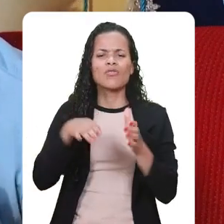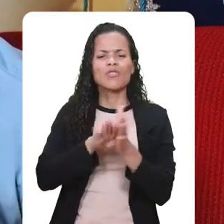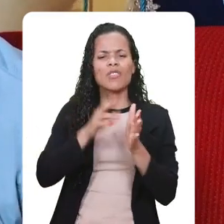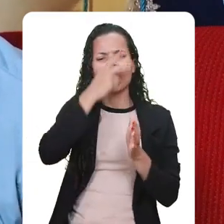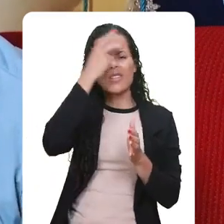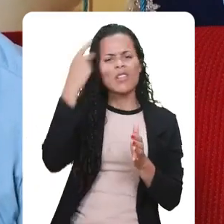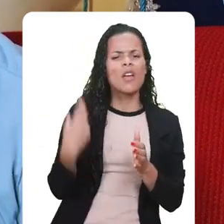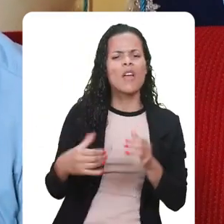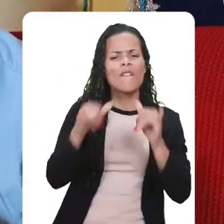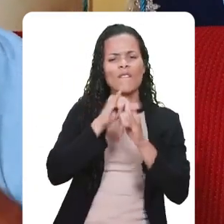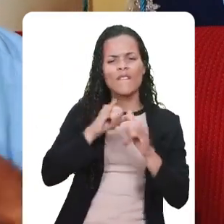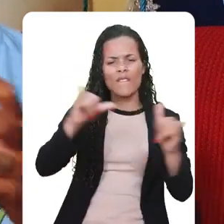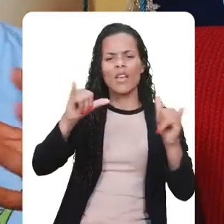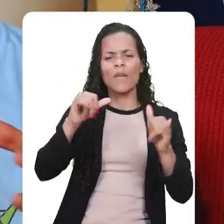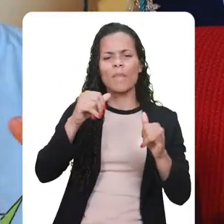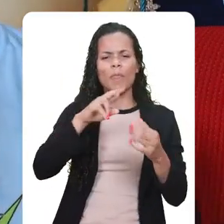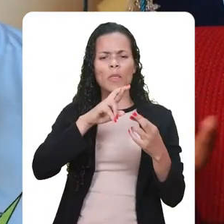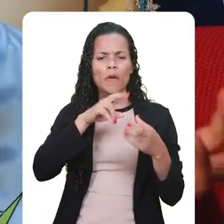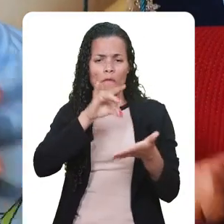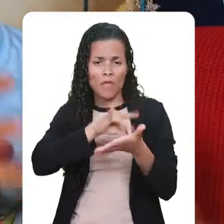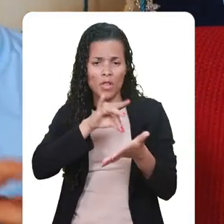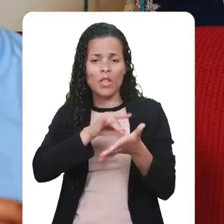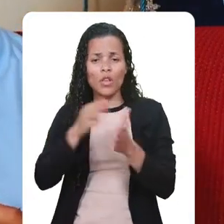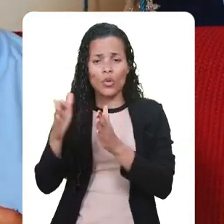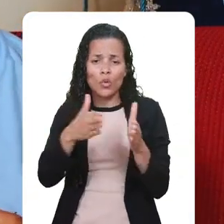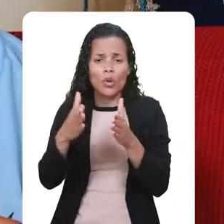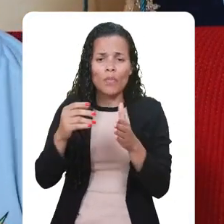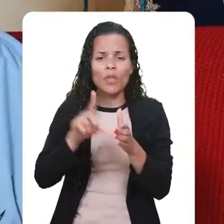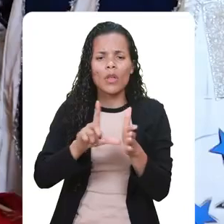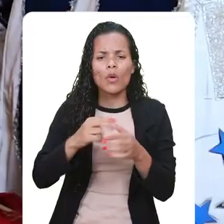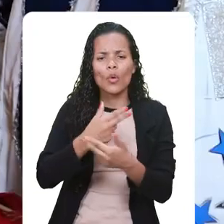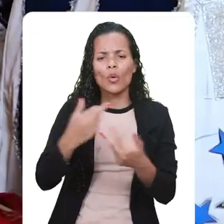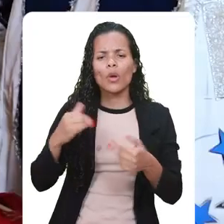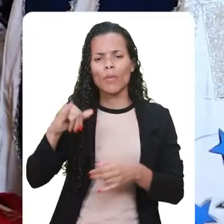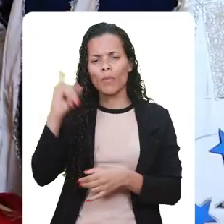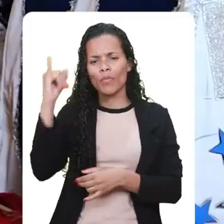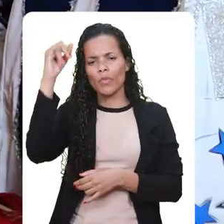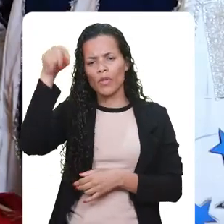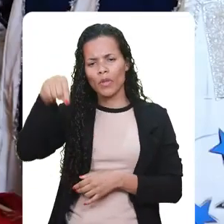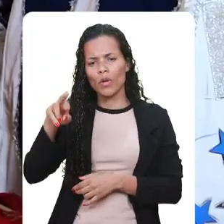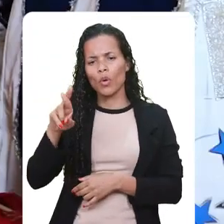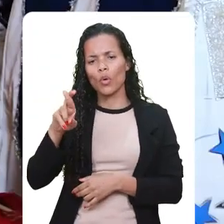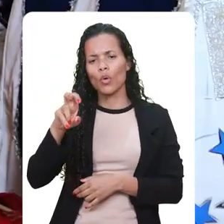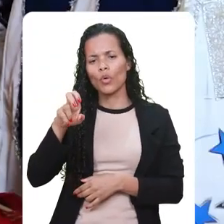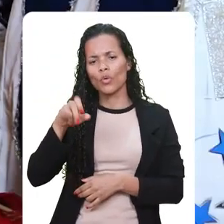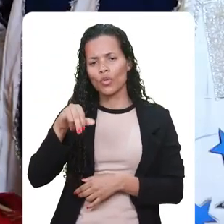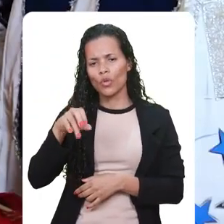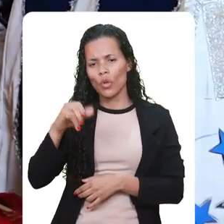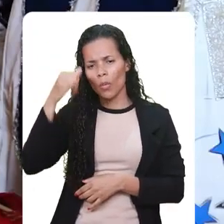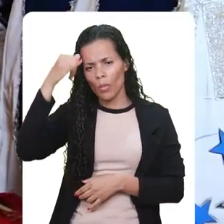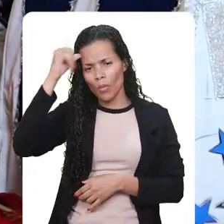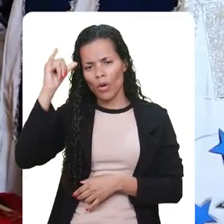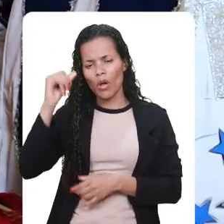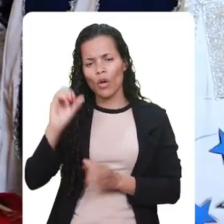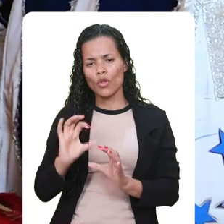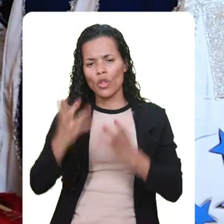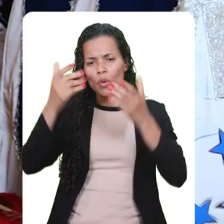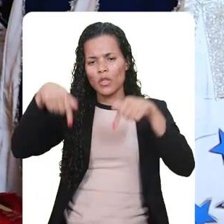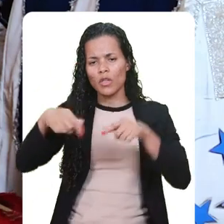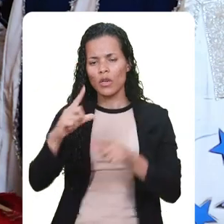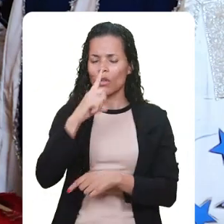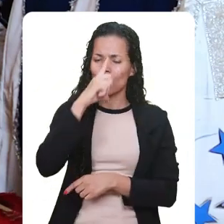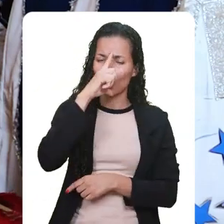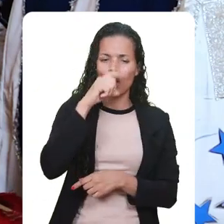que chegue, indique essas pessoas o verdadeiro caminho. Tem uma coisa muito importante aqui no Boi Roxinol que aconteceu no carnaval desse